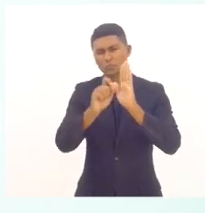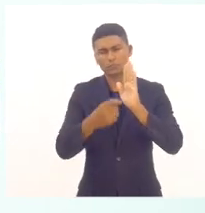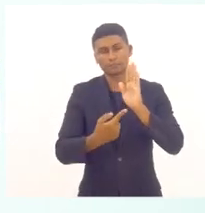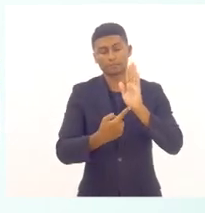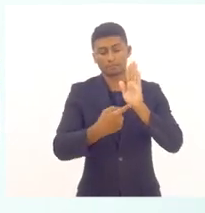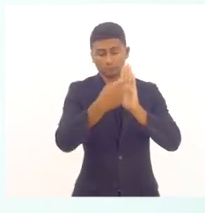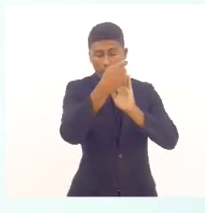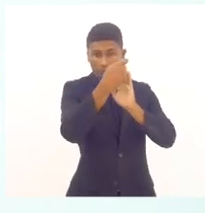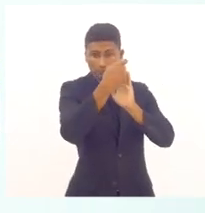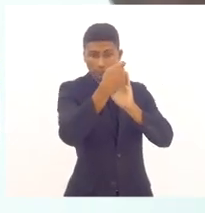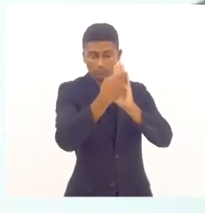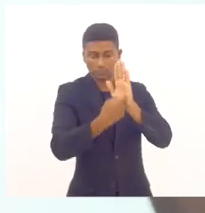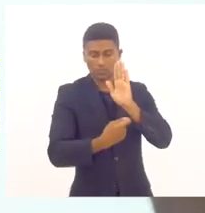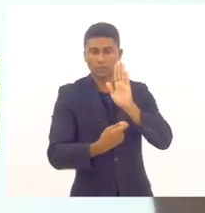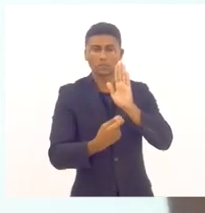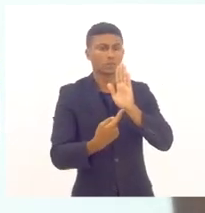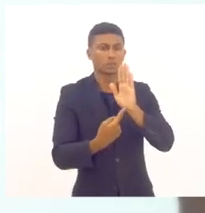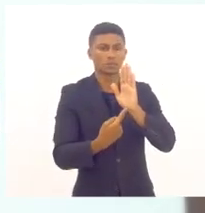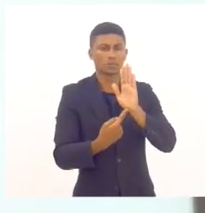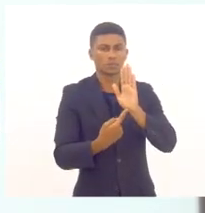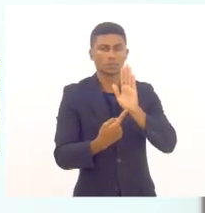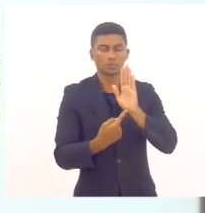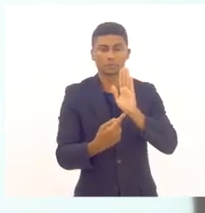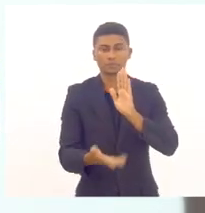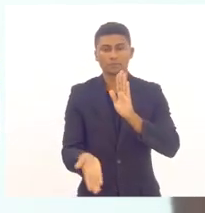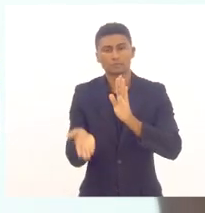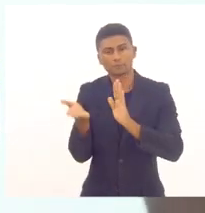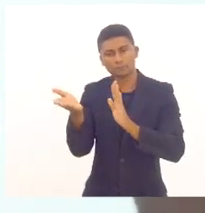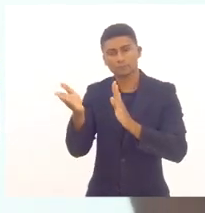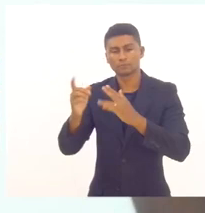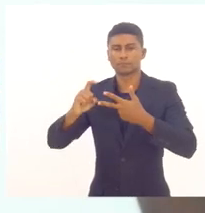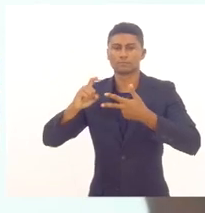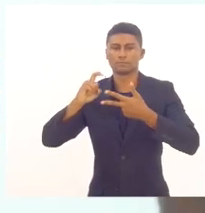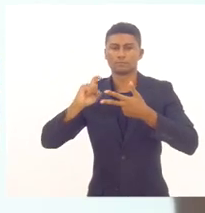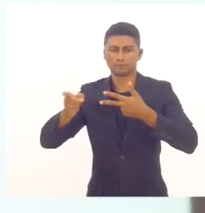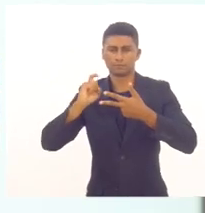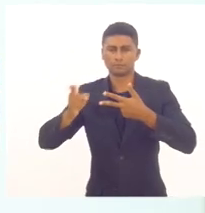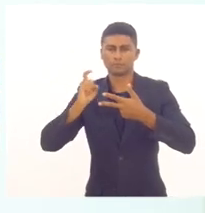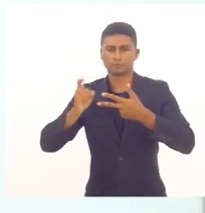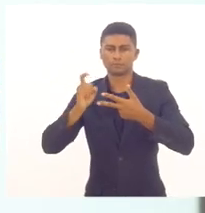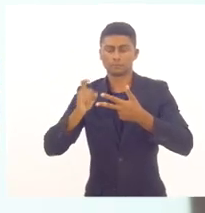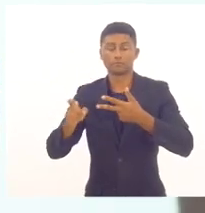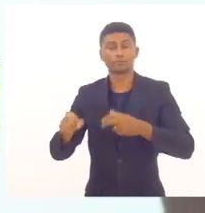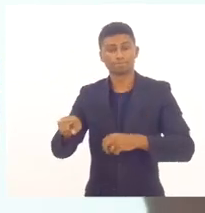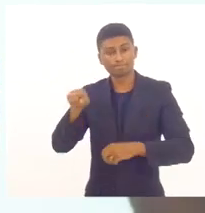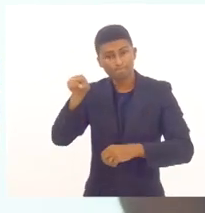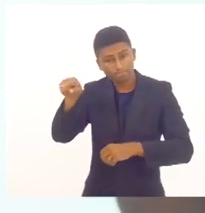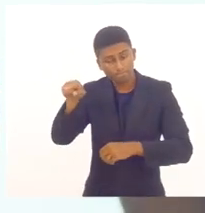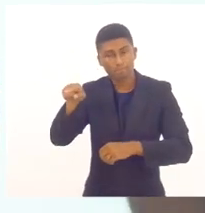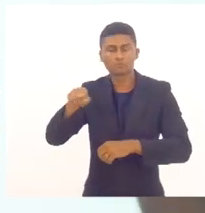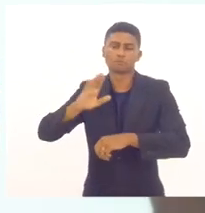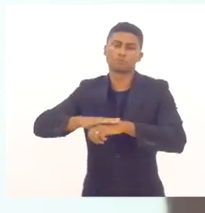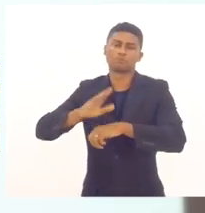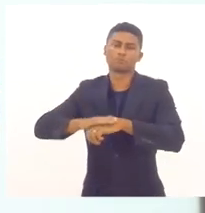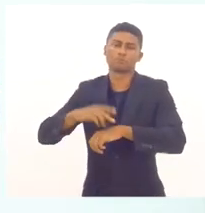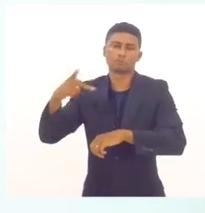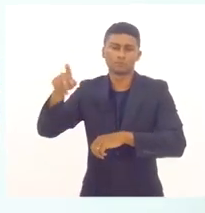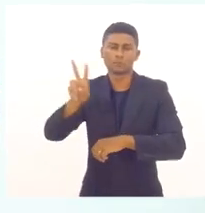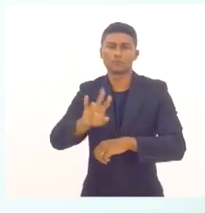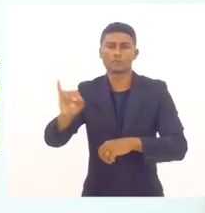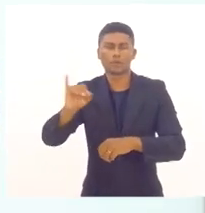textualmente que o poder executivo é quem vai ter a função de indicar uma